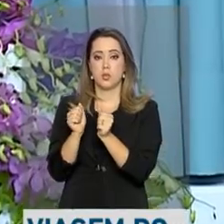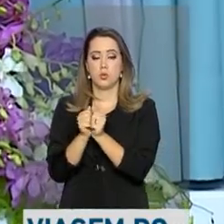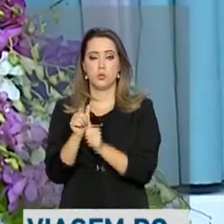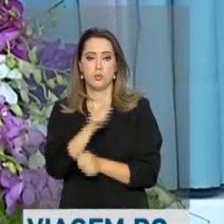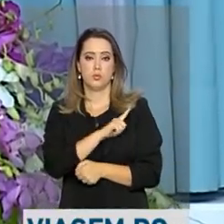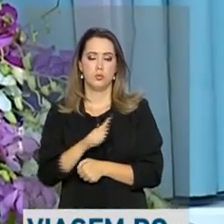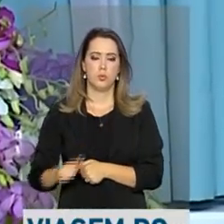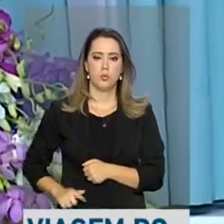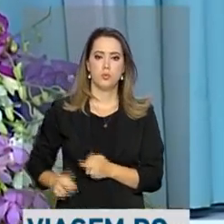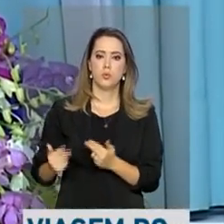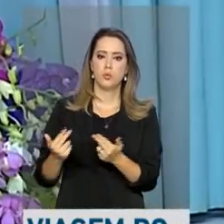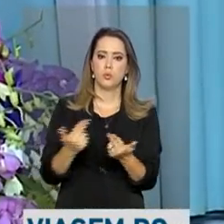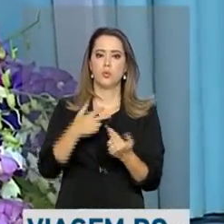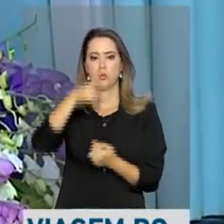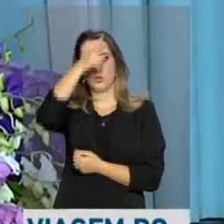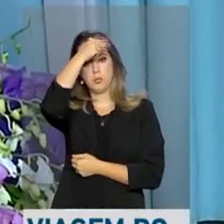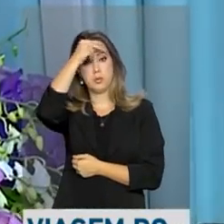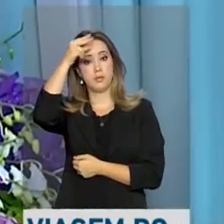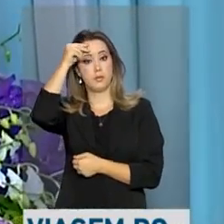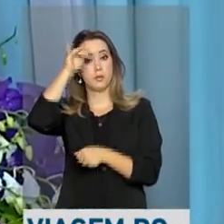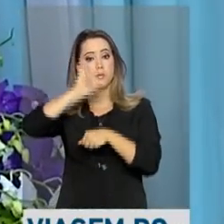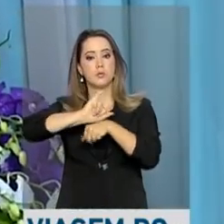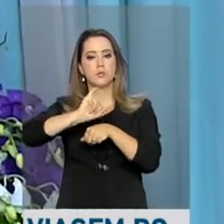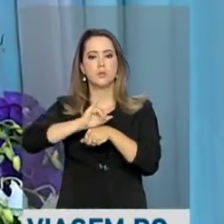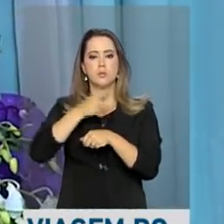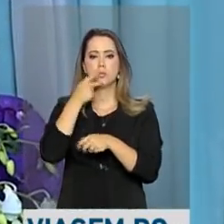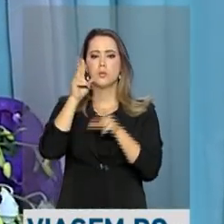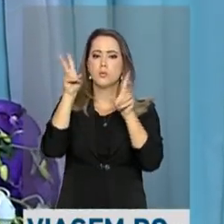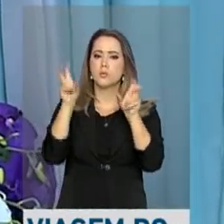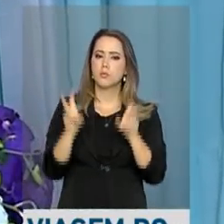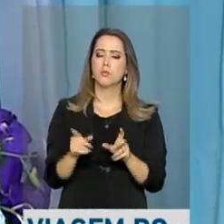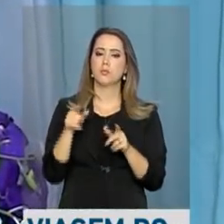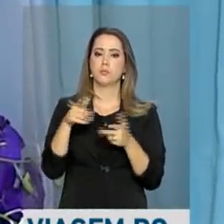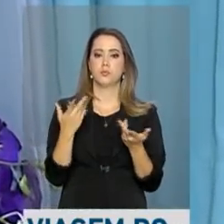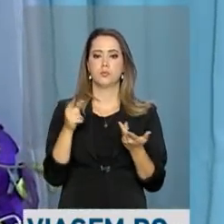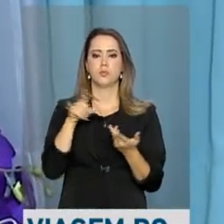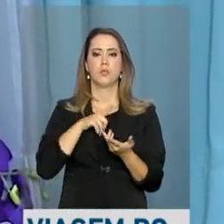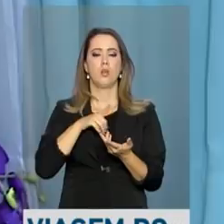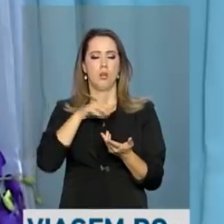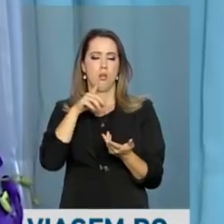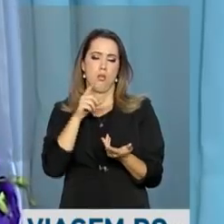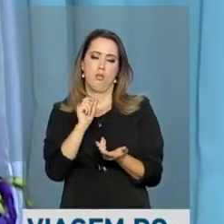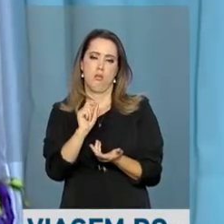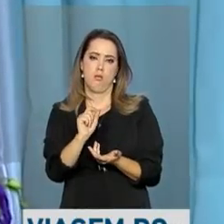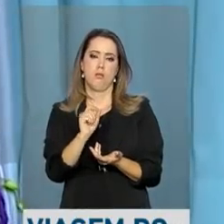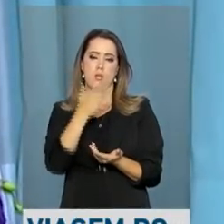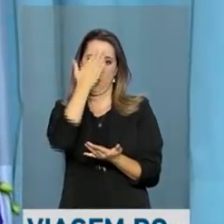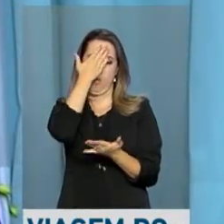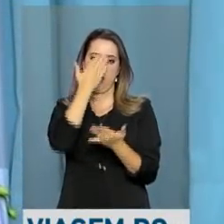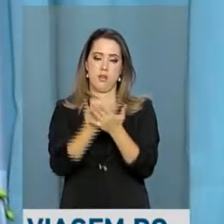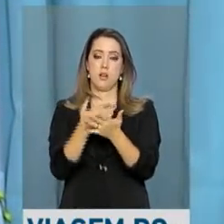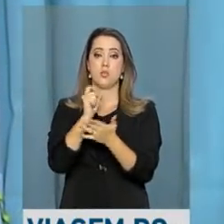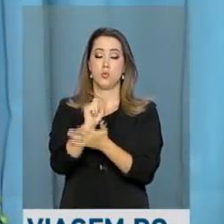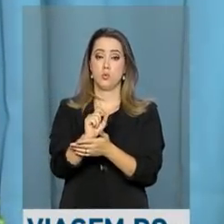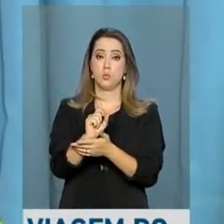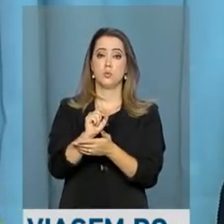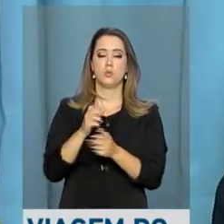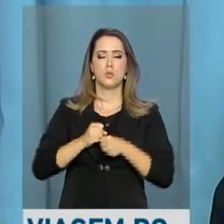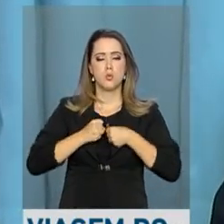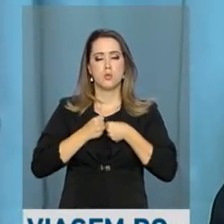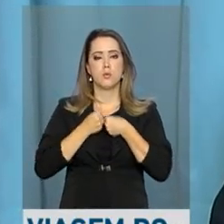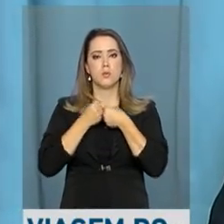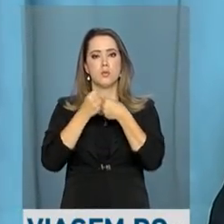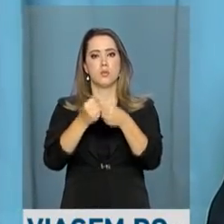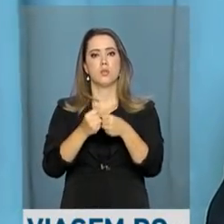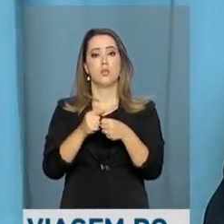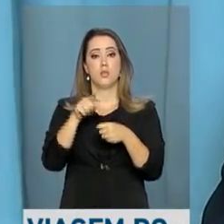e de igual maneira com o prefeito da capital, tratando precisamente desse assunto. Tenho absoluta convicção de que o empenho